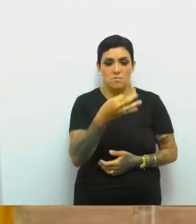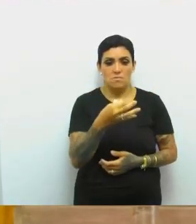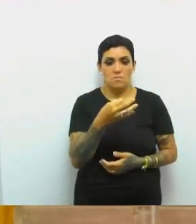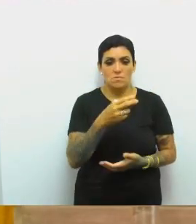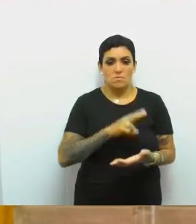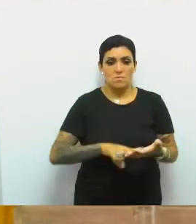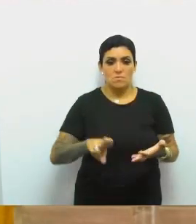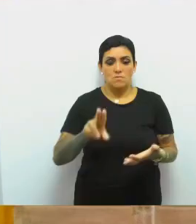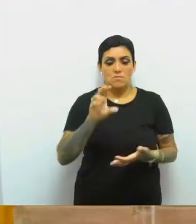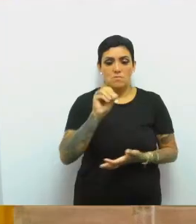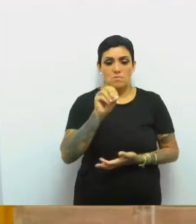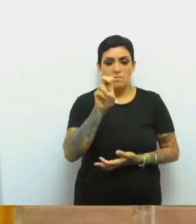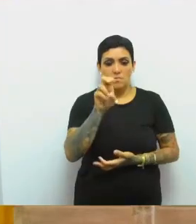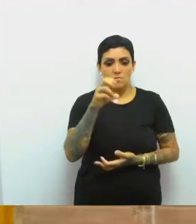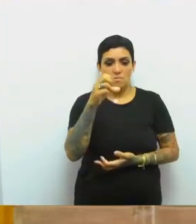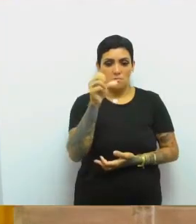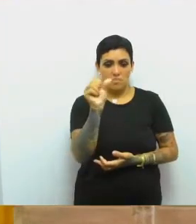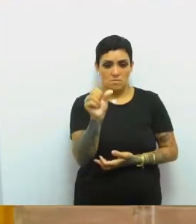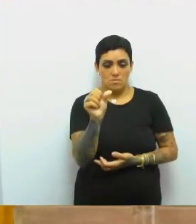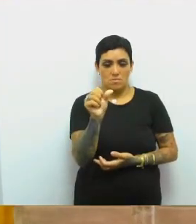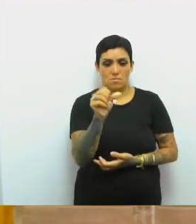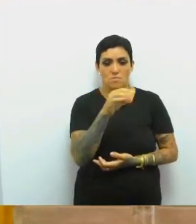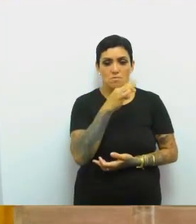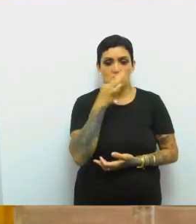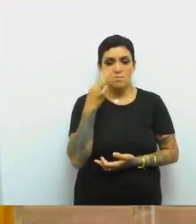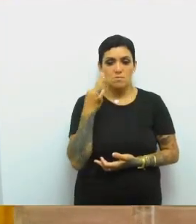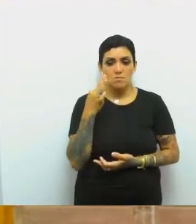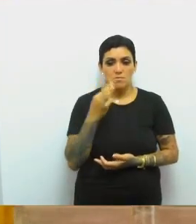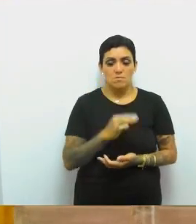de autoria do prefeito municipal, que altera a lei de número